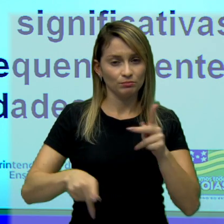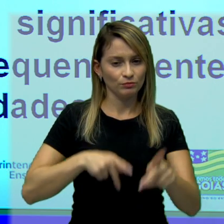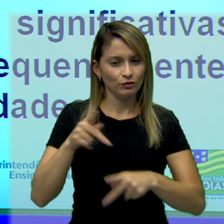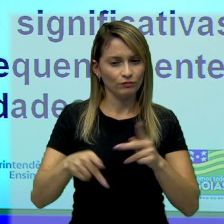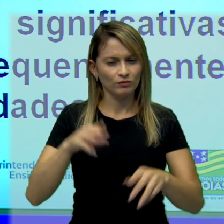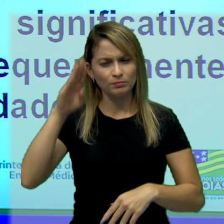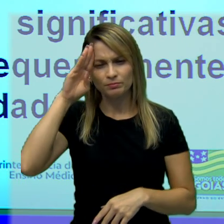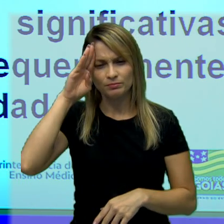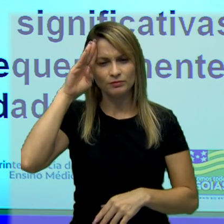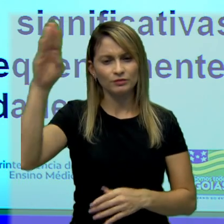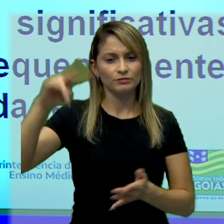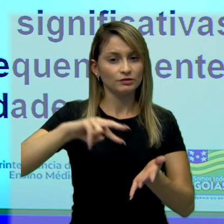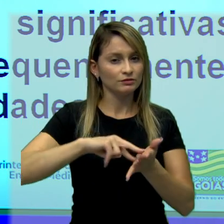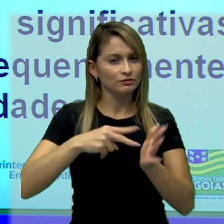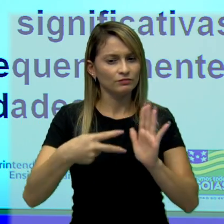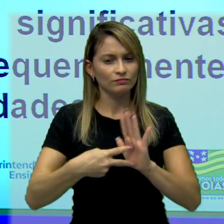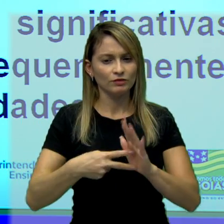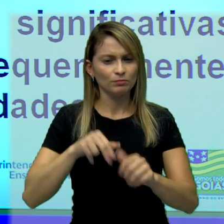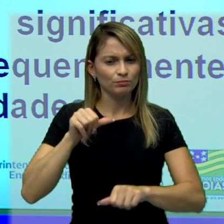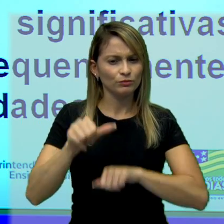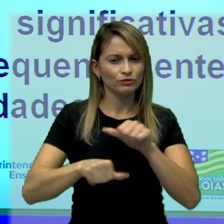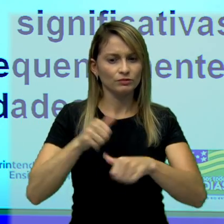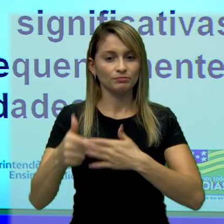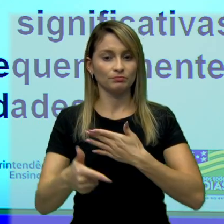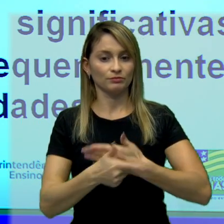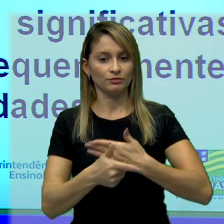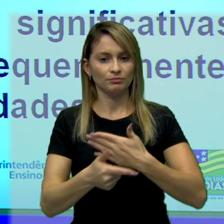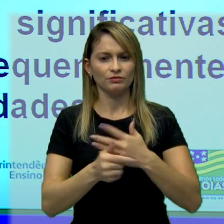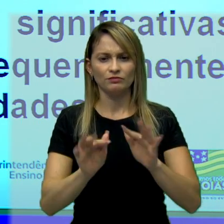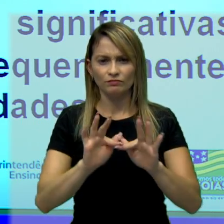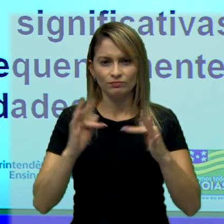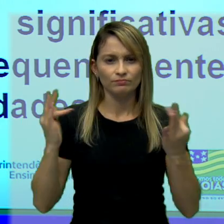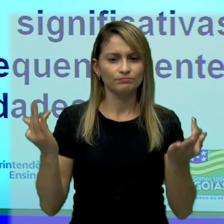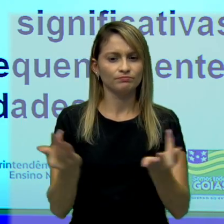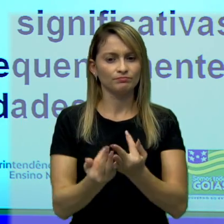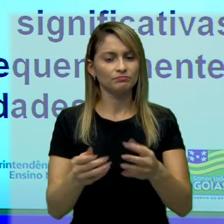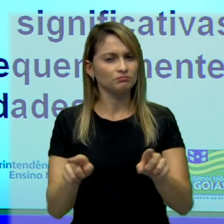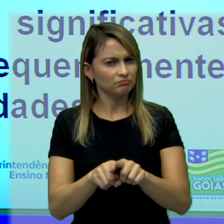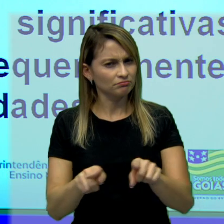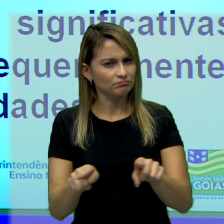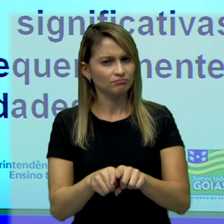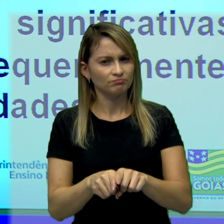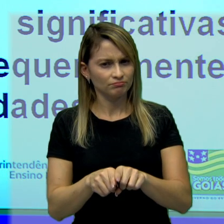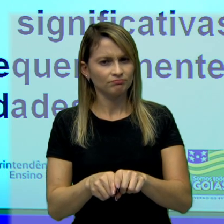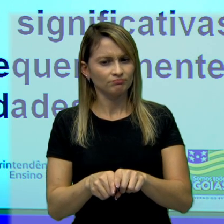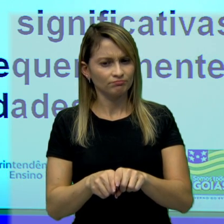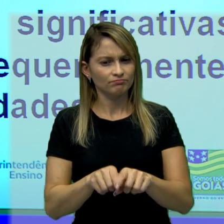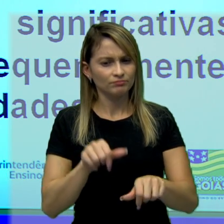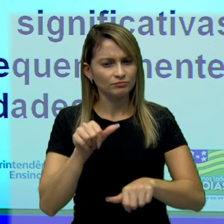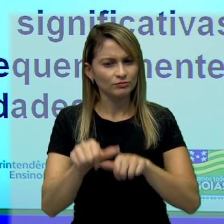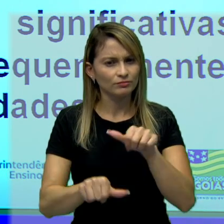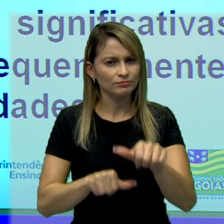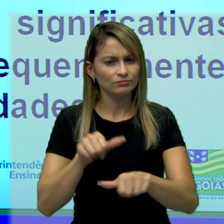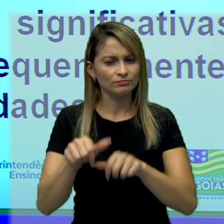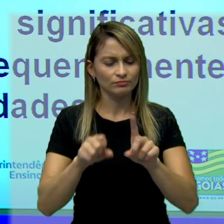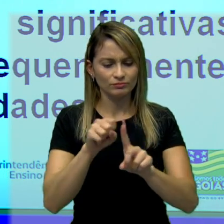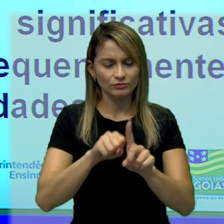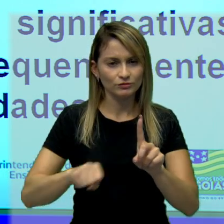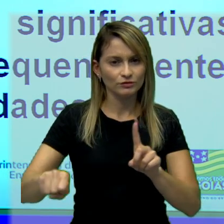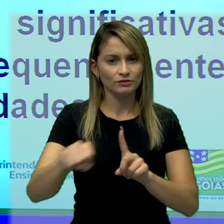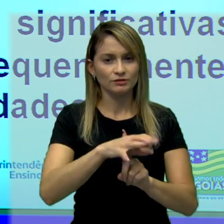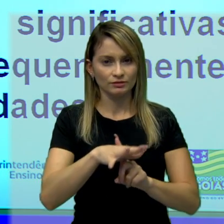burgueses, que vão culminar em significativas alterações nos papéis familiares, consequentemente,